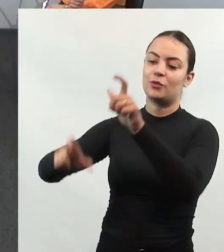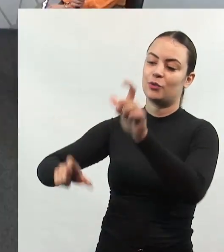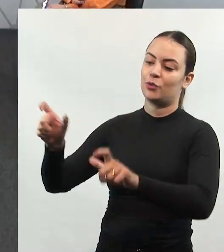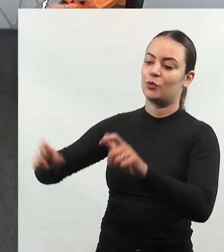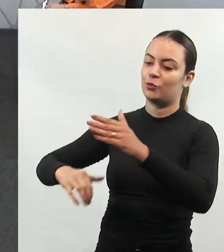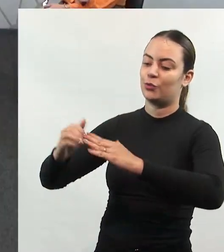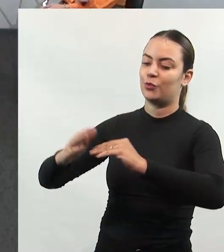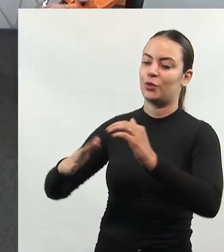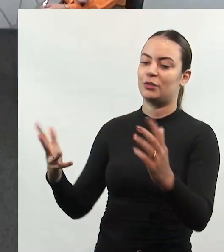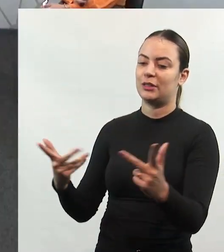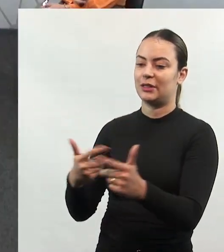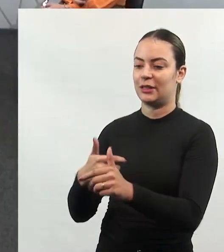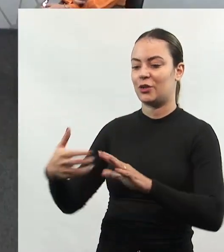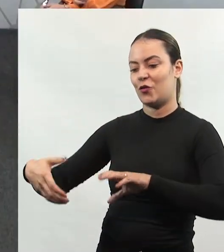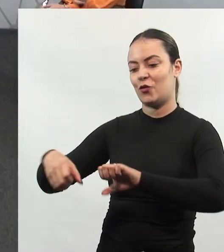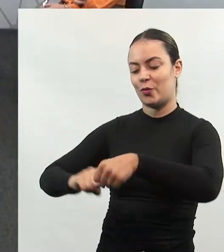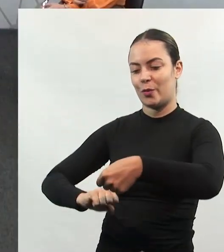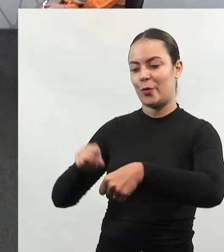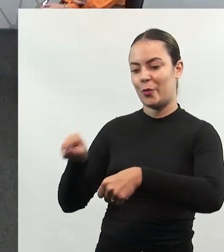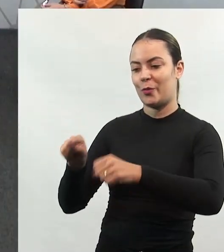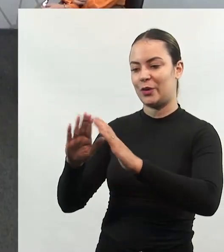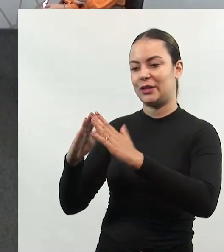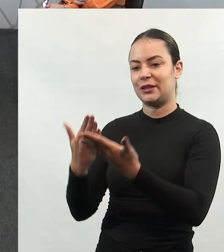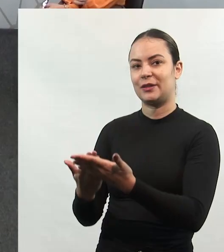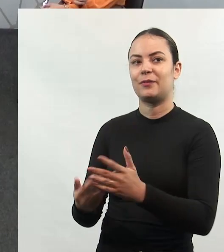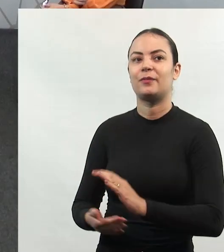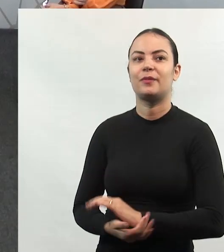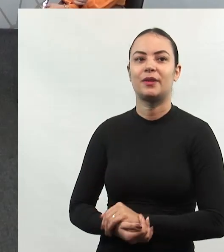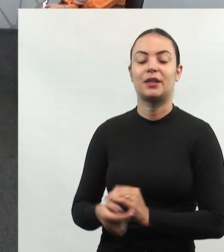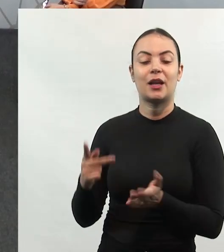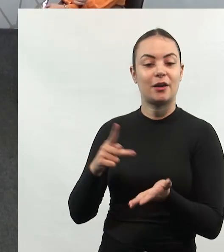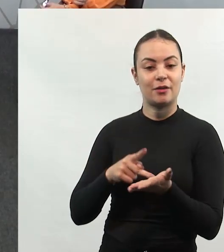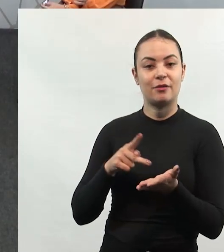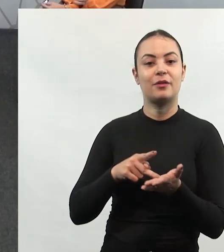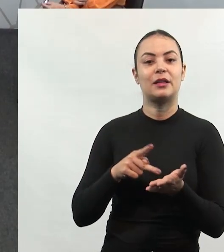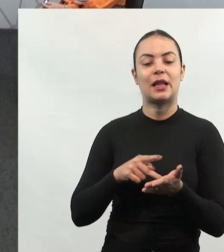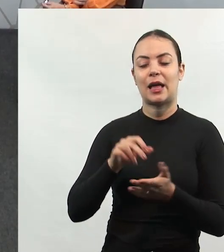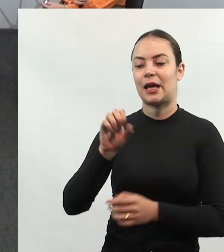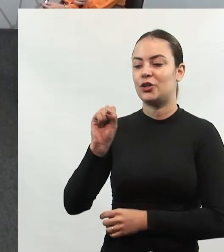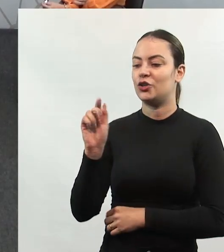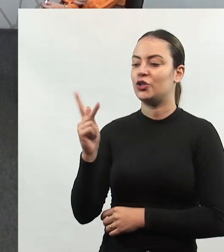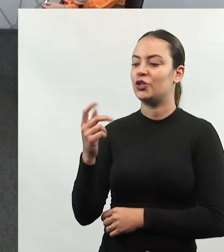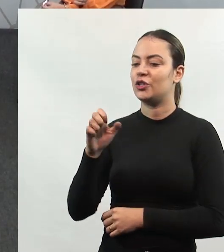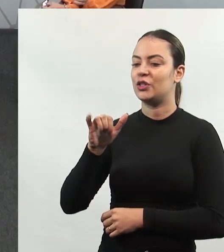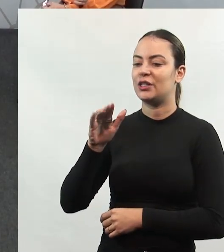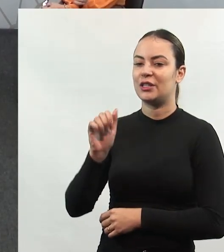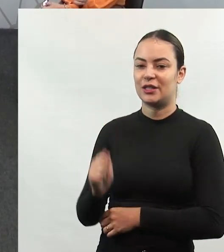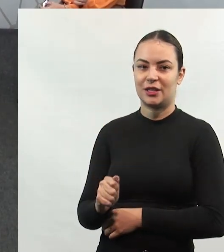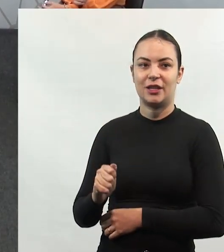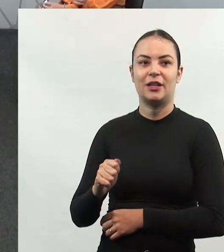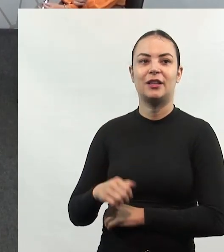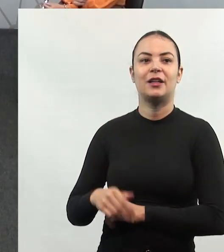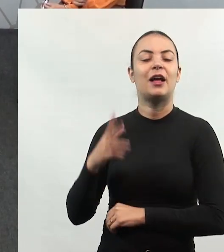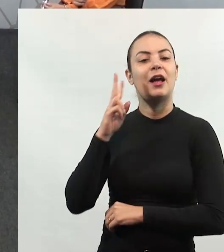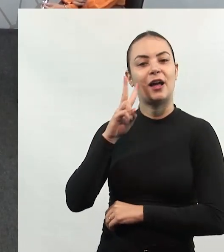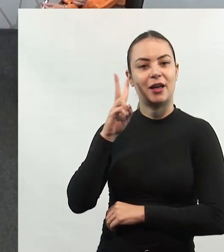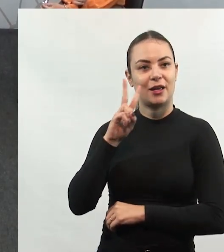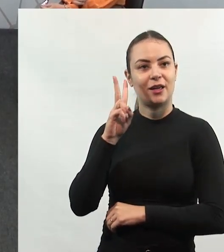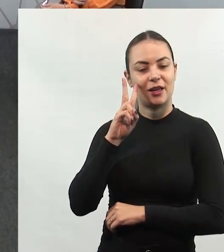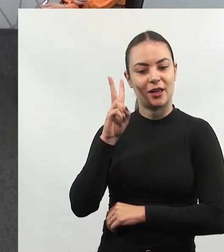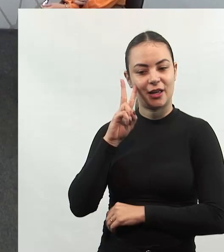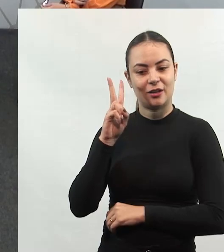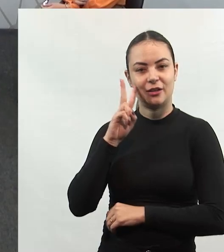magistério. Então, assim, eu falo com muito orgulho isso. E as participações aqui, ó, a Taliana está em todas, ó, vocês são